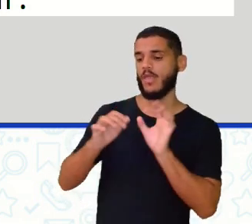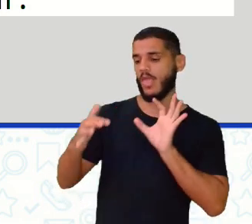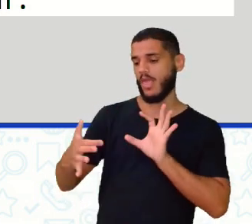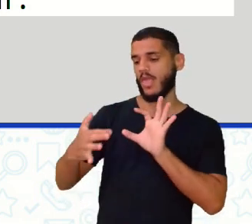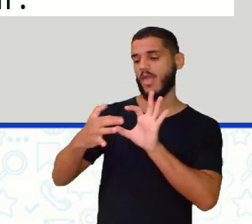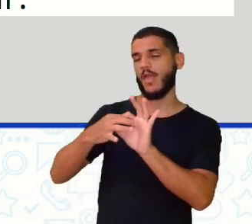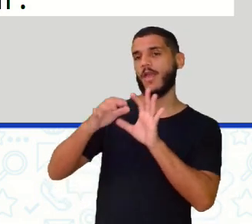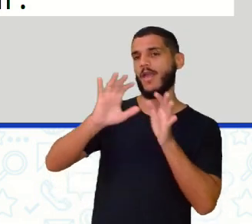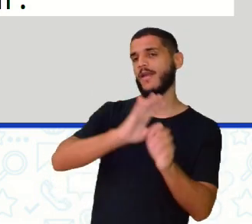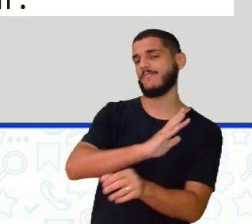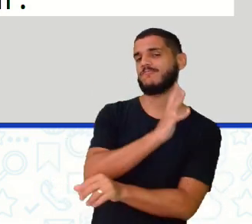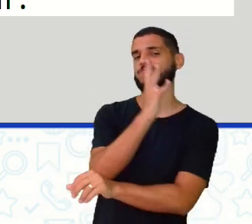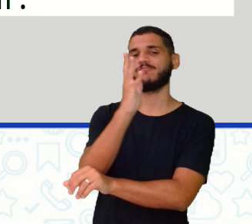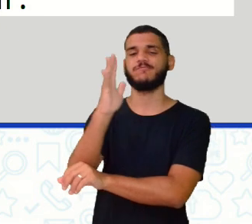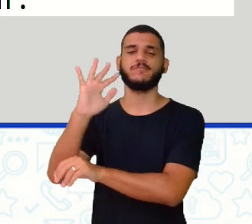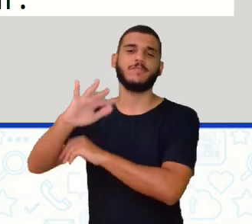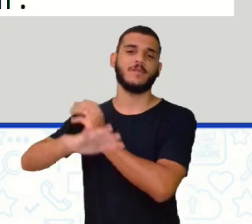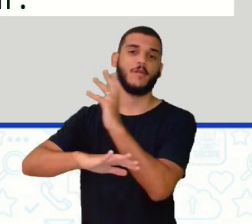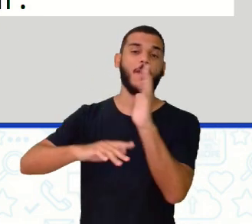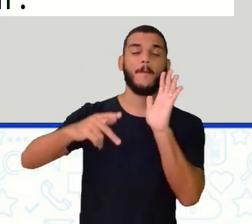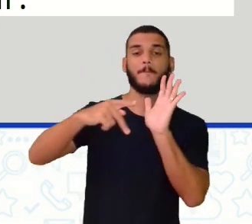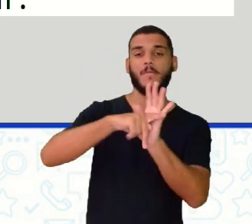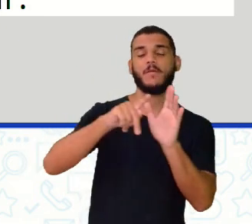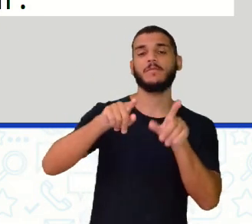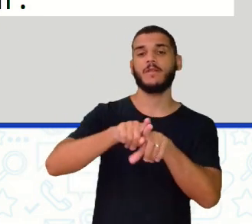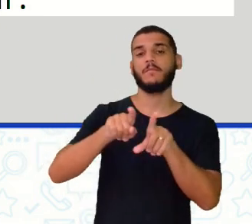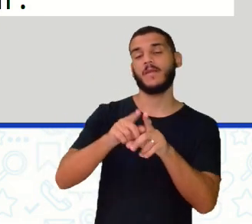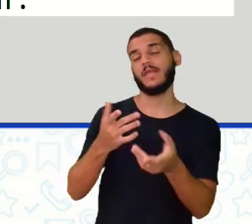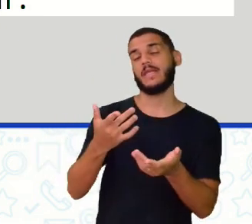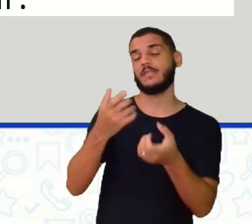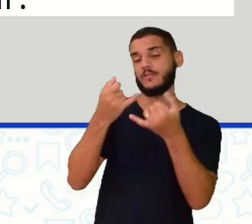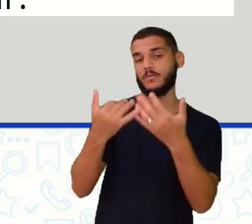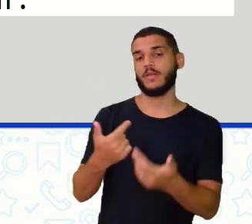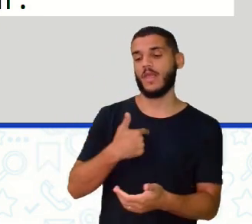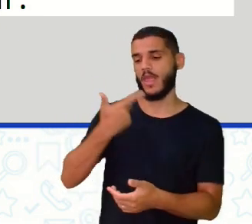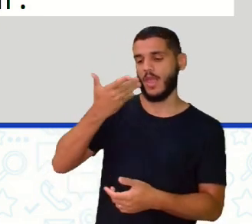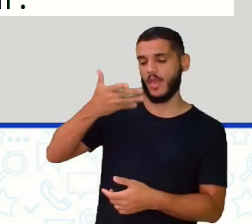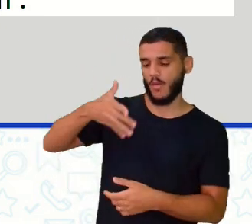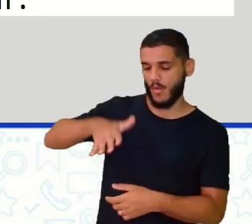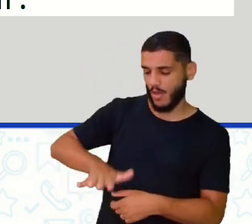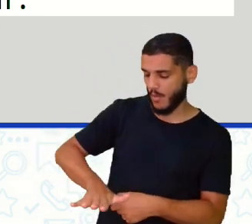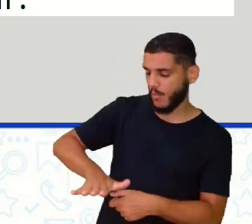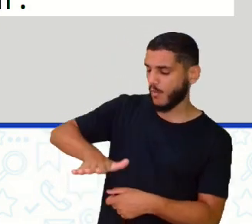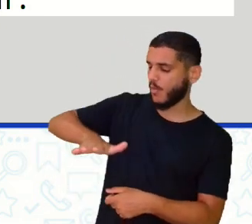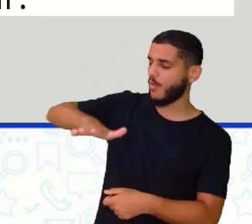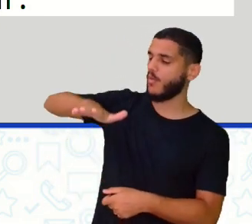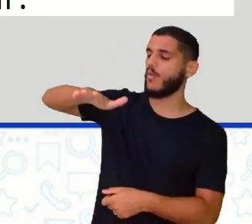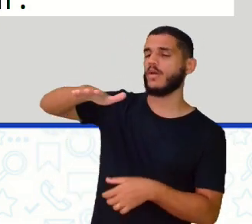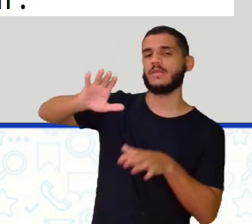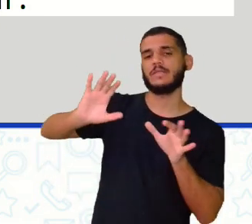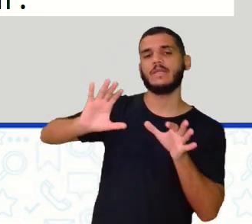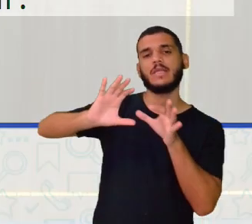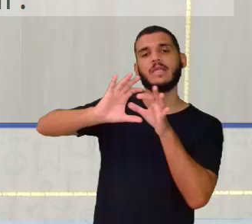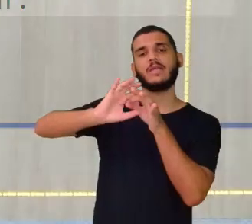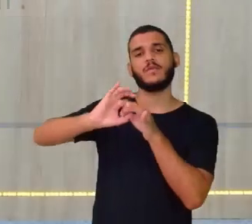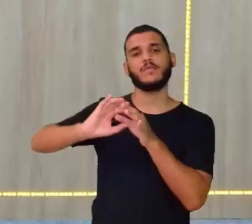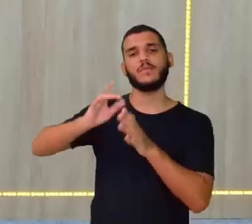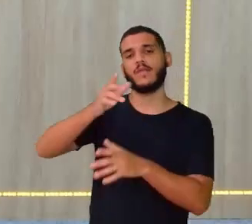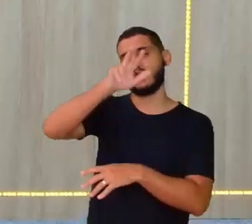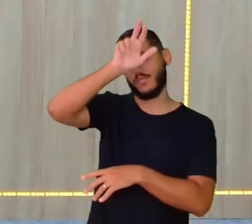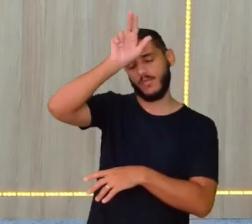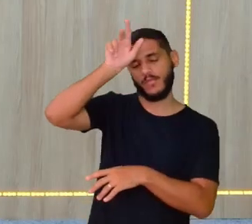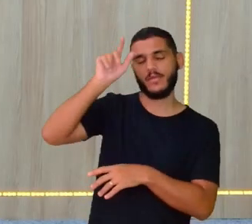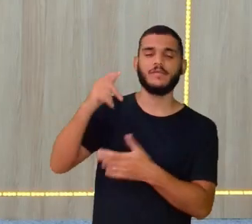unido com a natureza. Quando ele diz assim, eu cresci entre as formigas, não é? A formiga